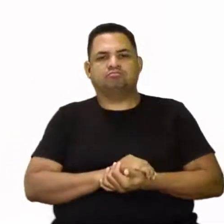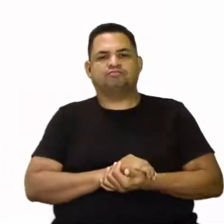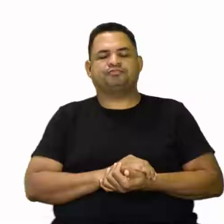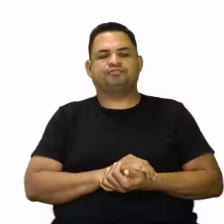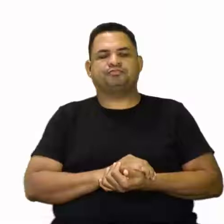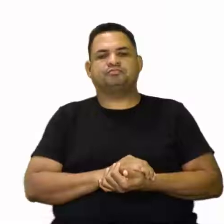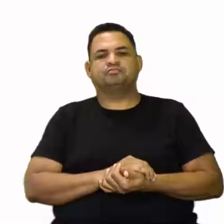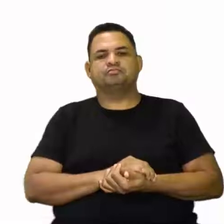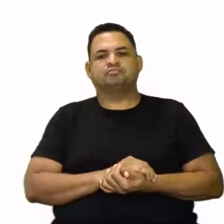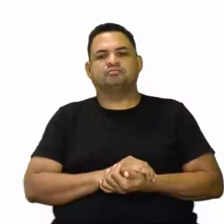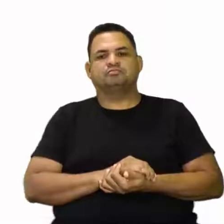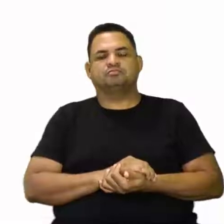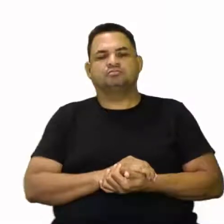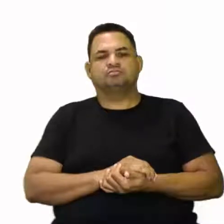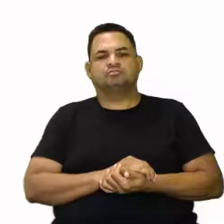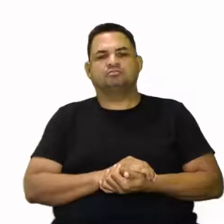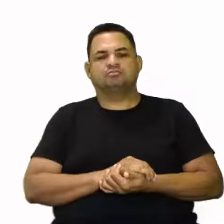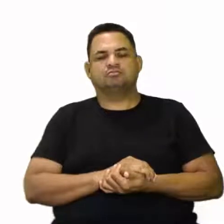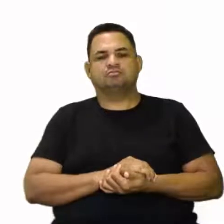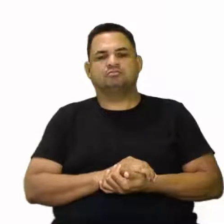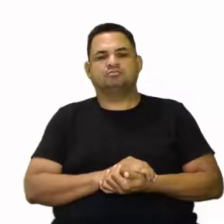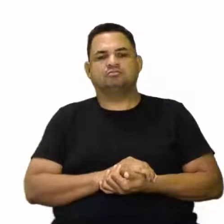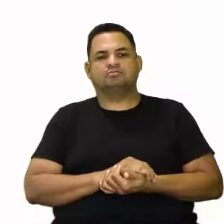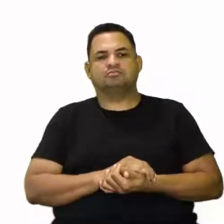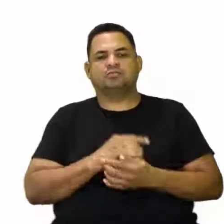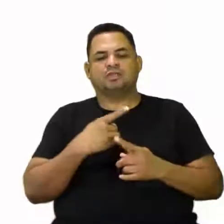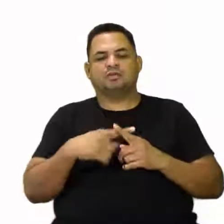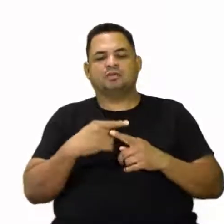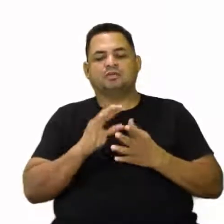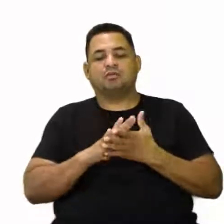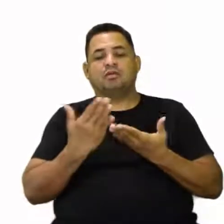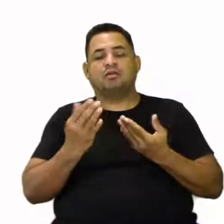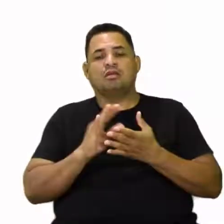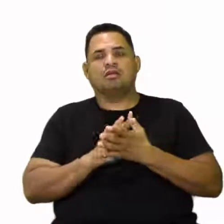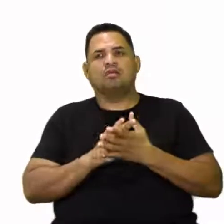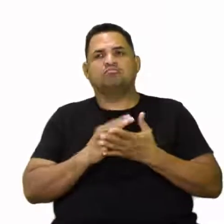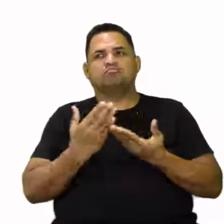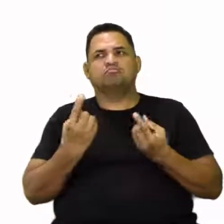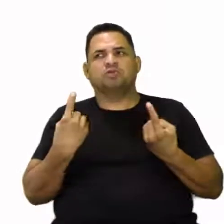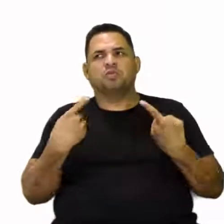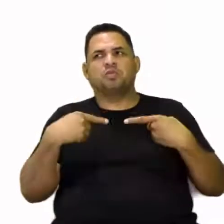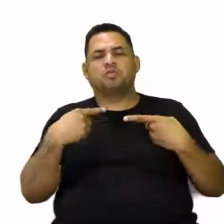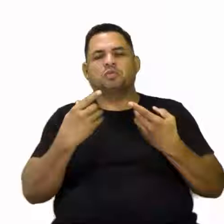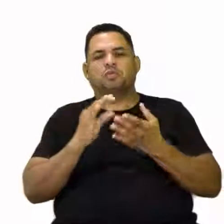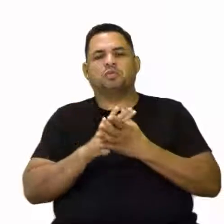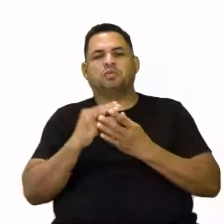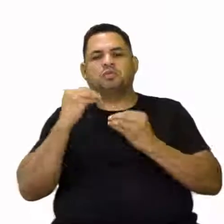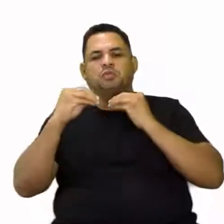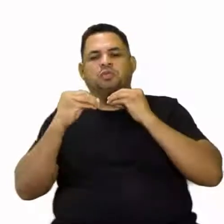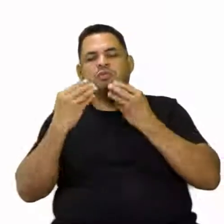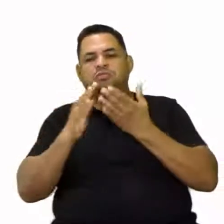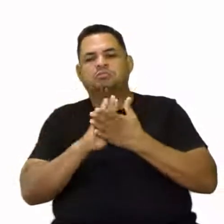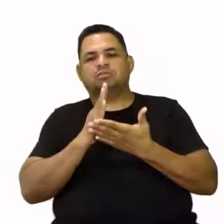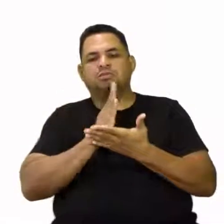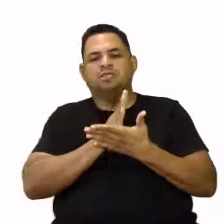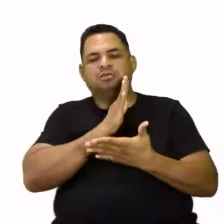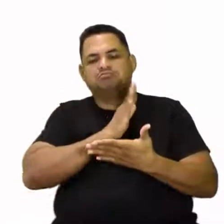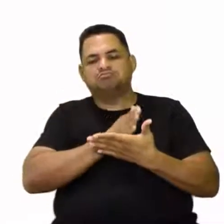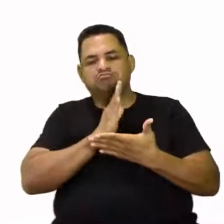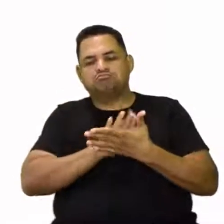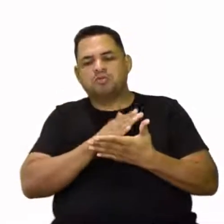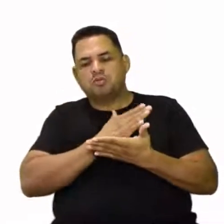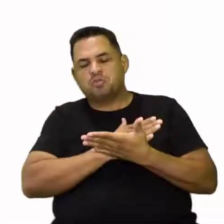isso que ele fala que é antinovela, né? Contranovela. Porque a novela, ela tem aquela sequência. Começo, meio e fim de